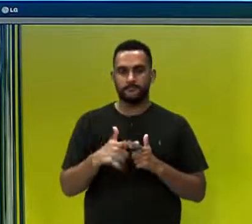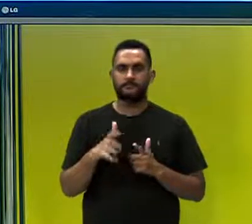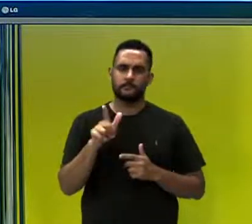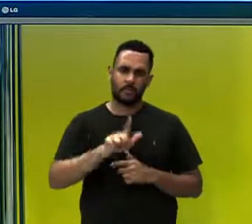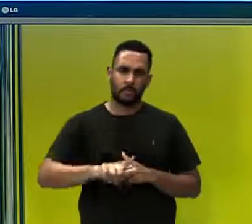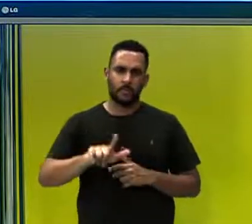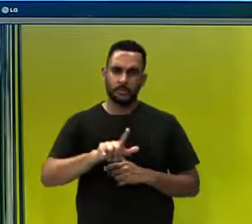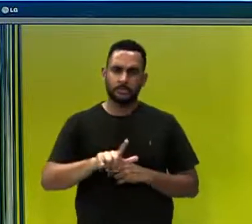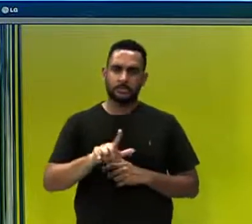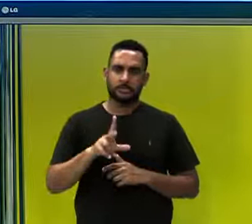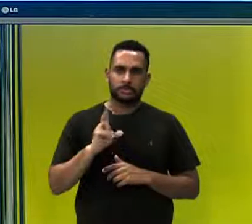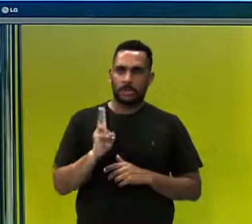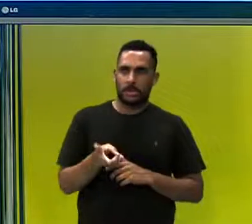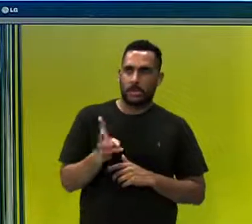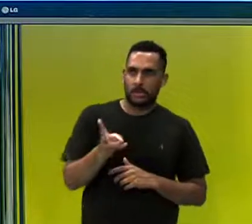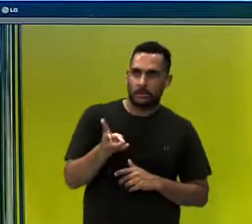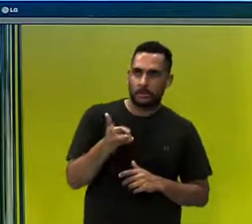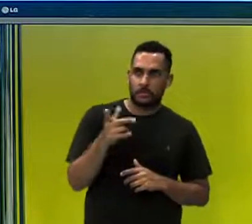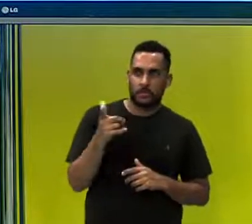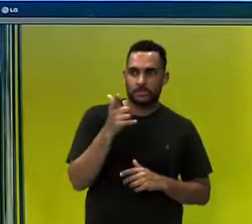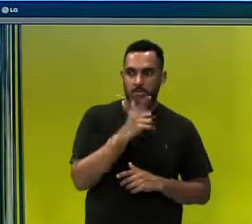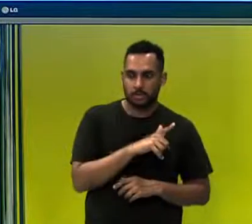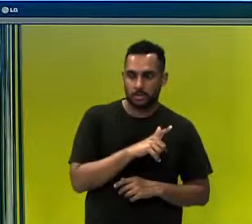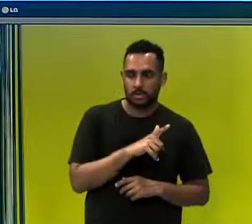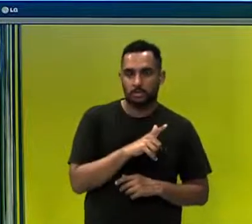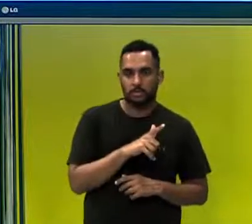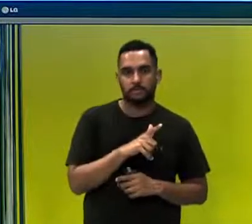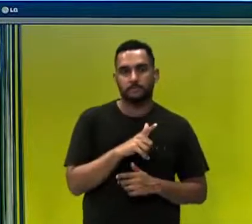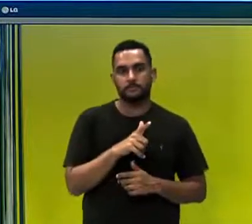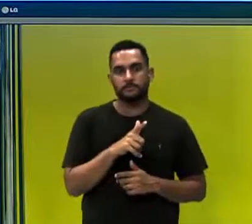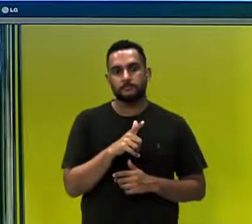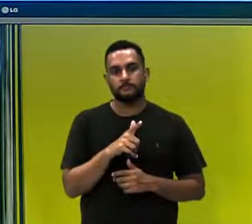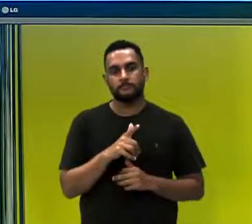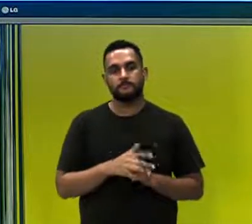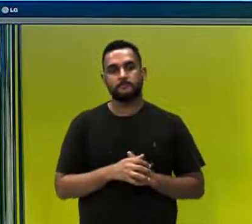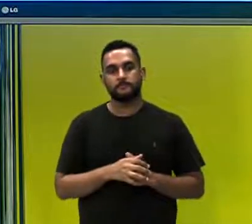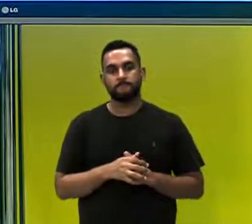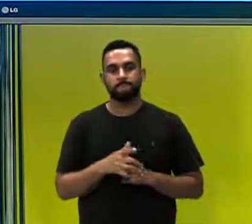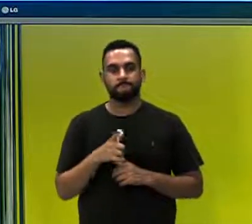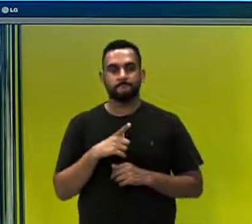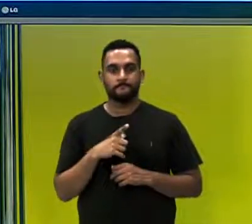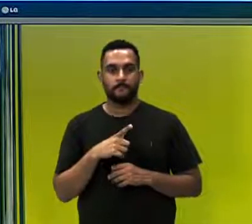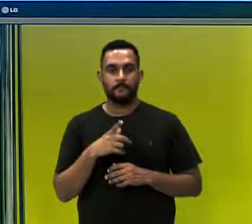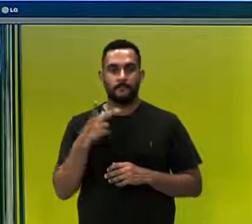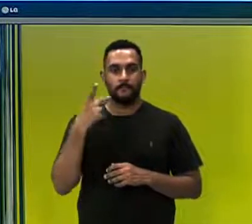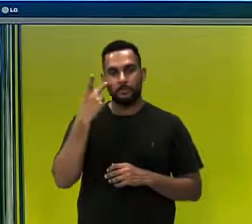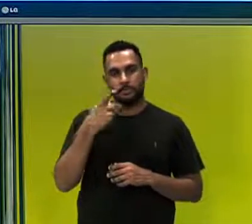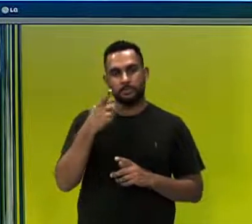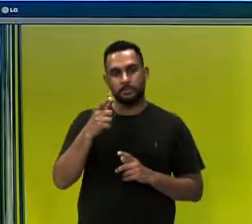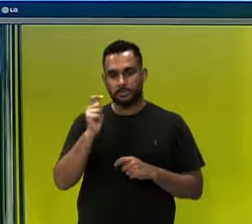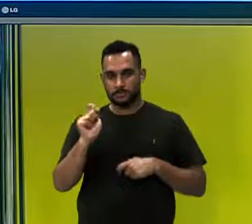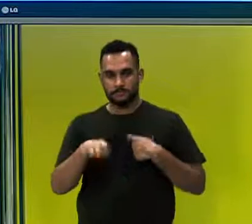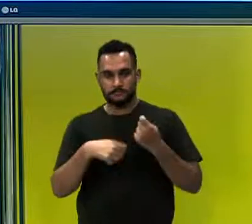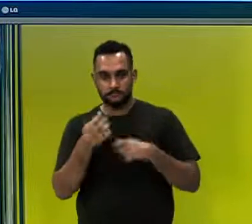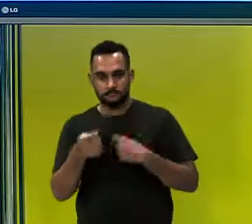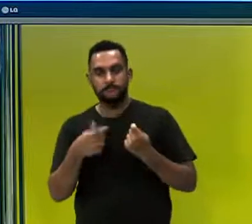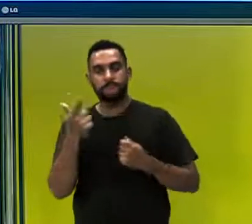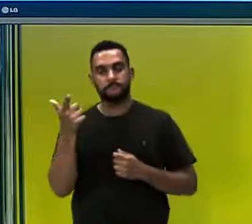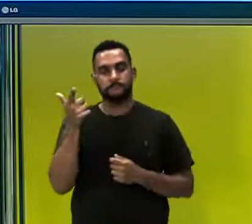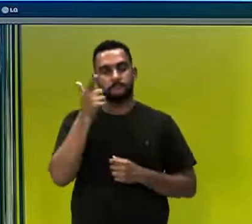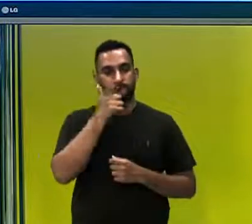que nem sempre, né, a gente vai ver, digamos assim, uma política administrativa que